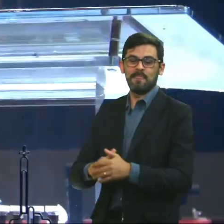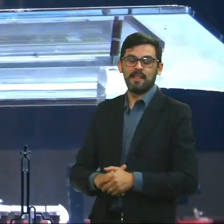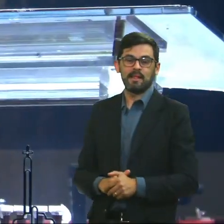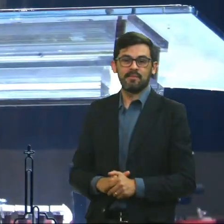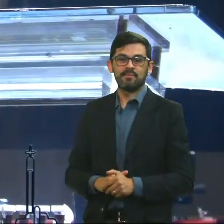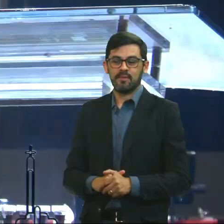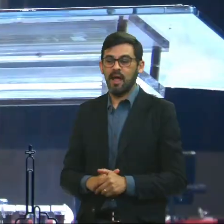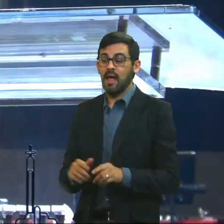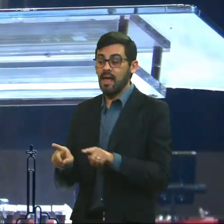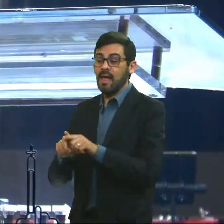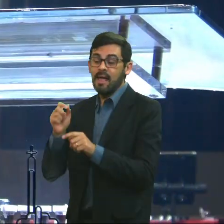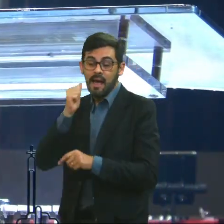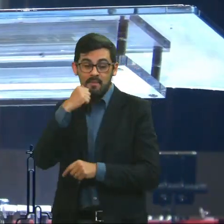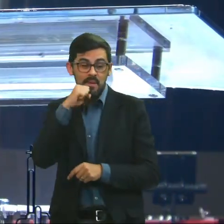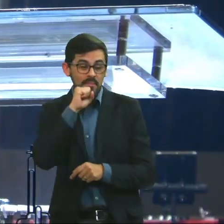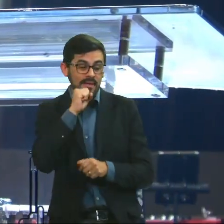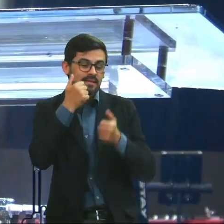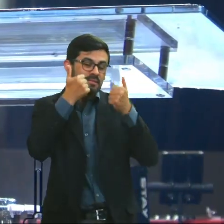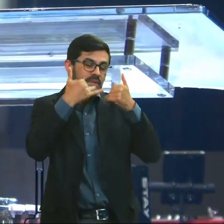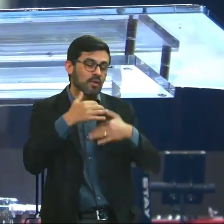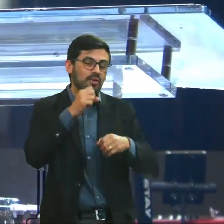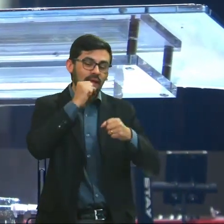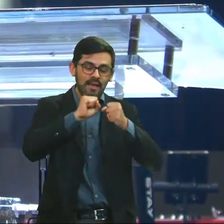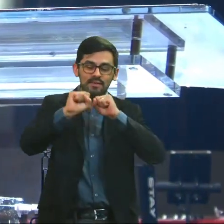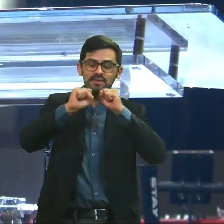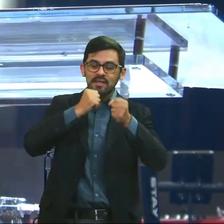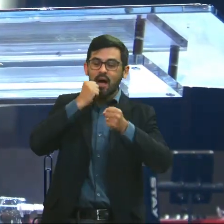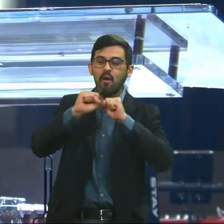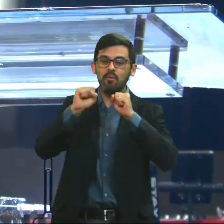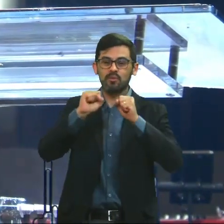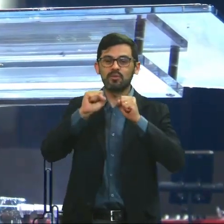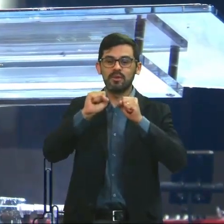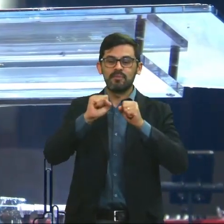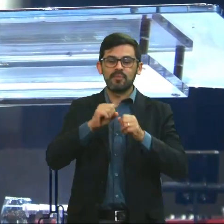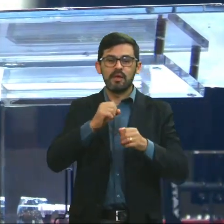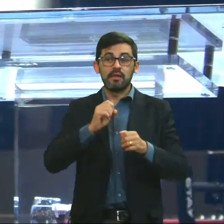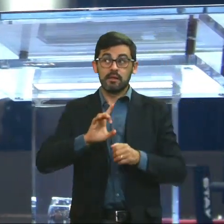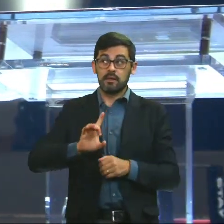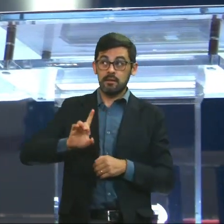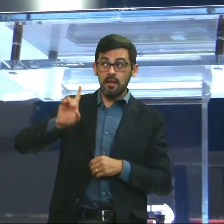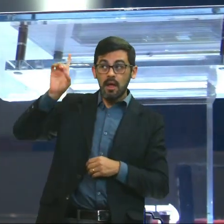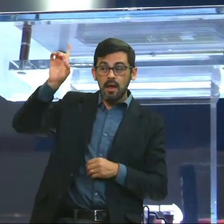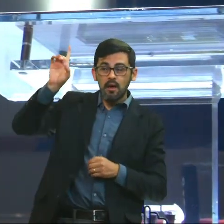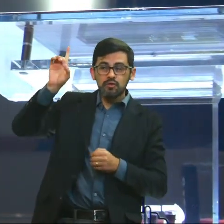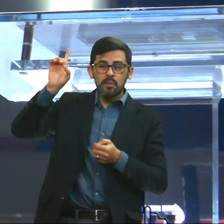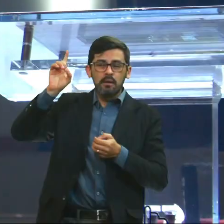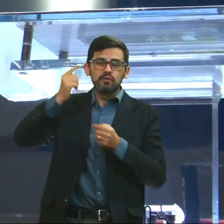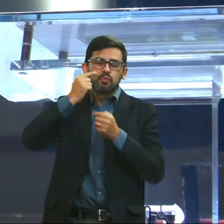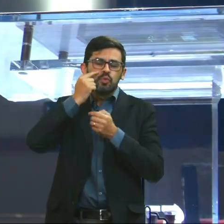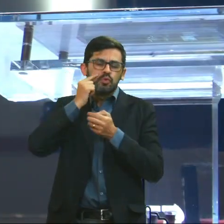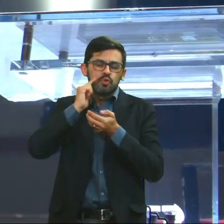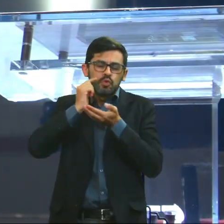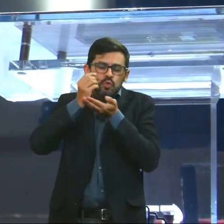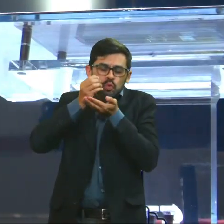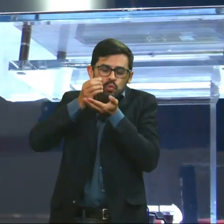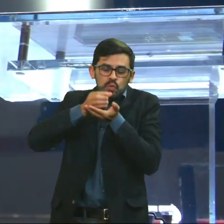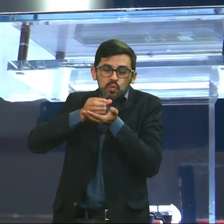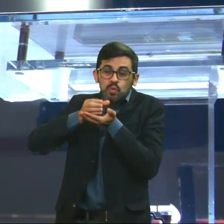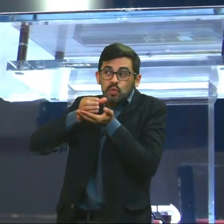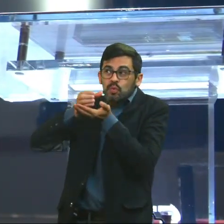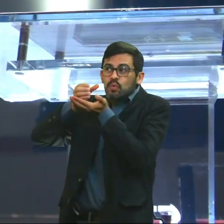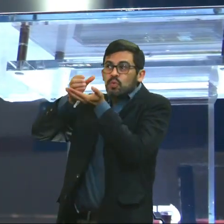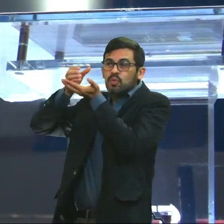a mamãe me contou que tem um salmo. Falei, que salmo? Que Deus recolhe as nossas lágrimas num